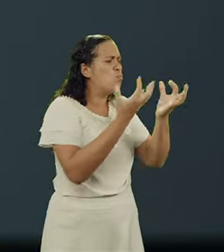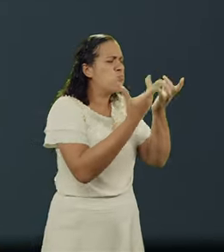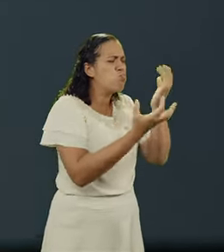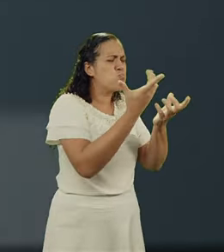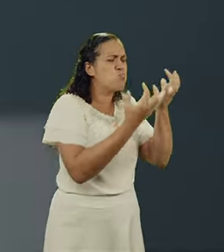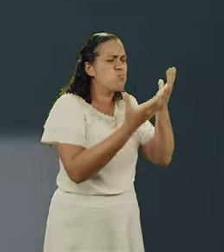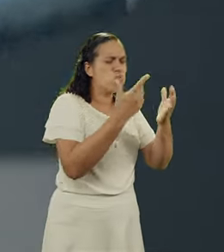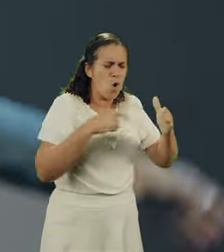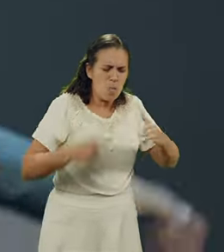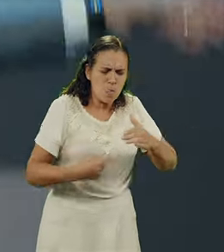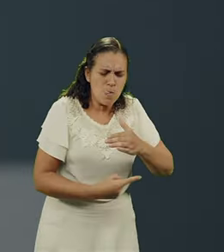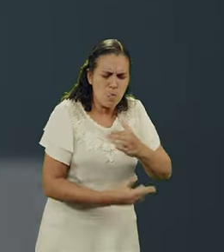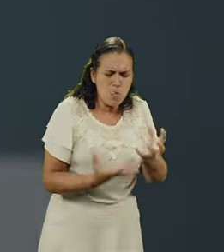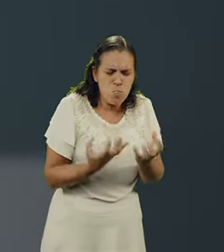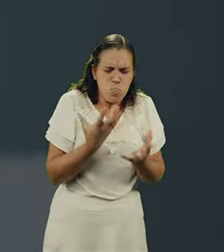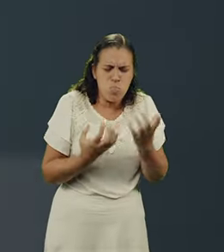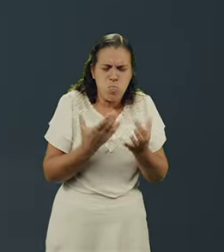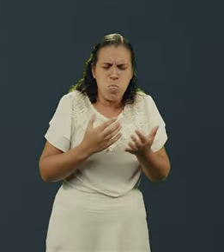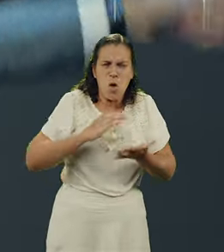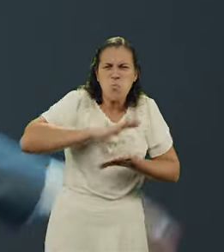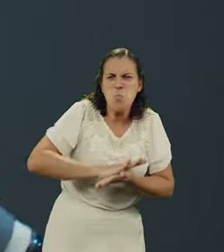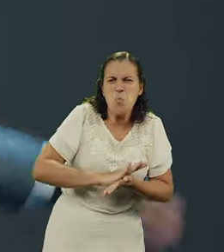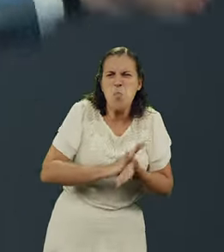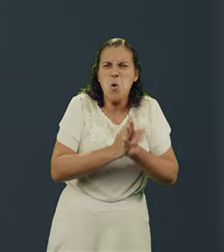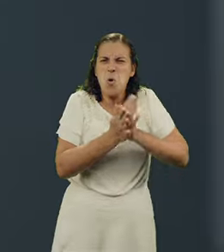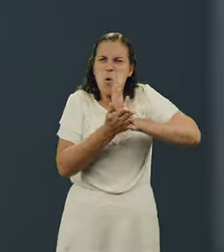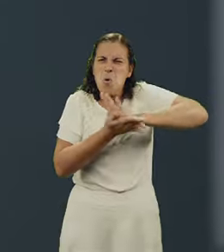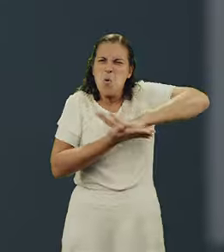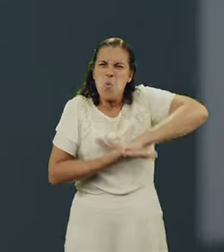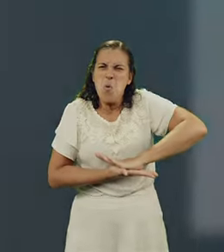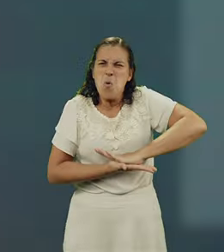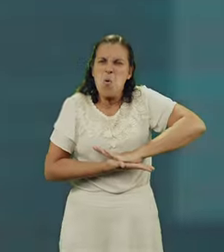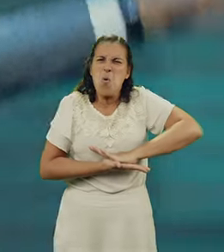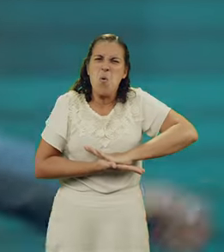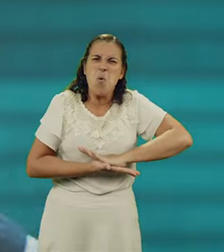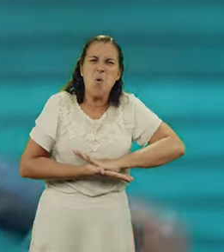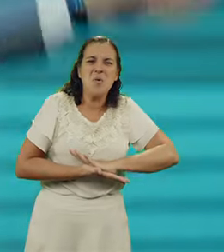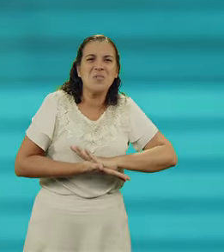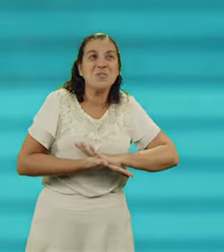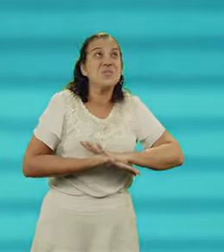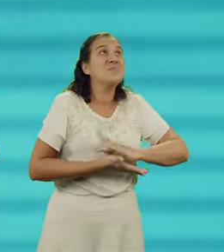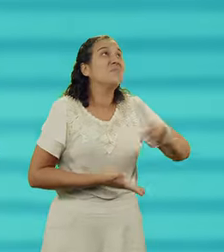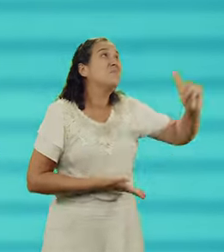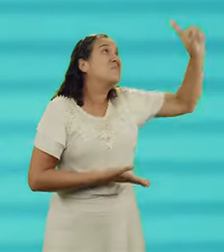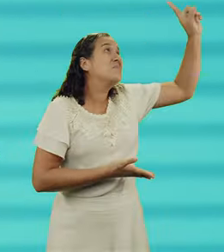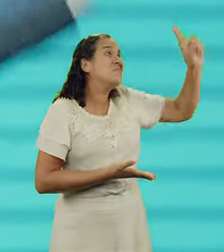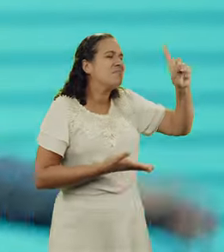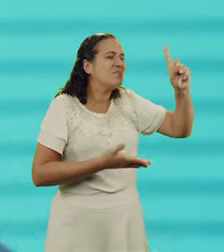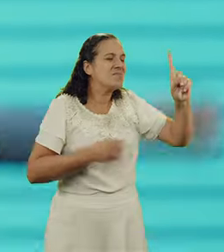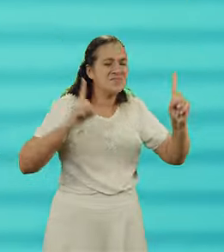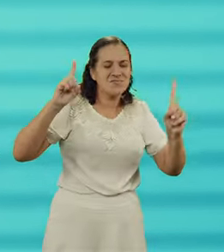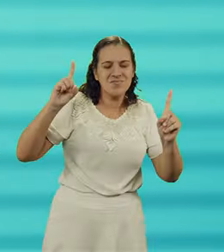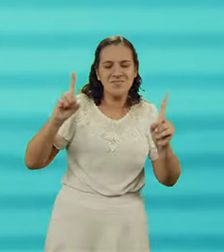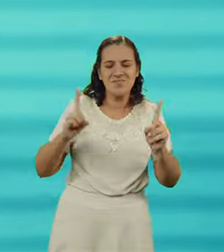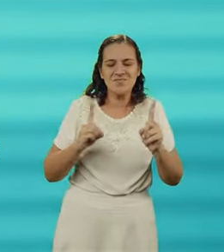as mãos comigo para adorar a Deus. Toca fogo. É que agora aí, vamos lá. Jesus está